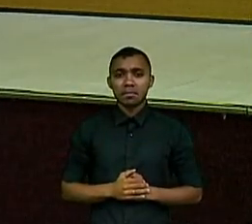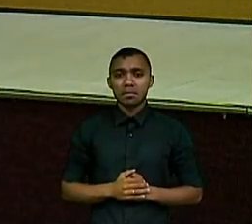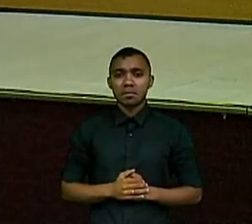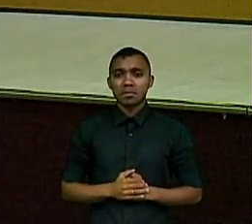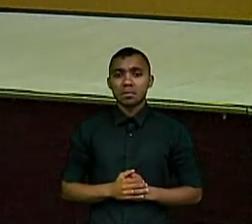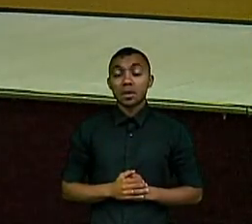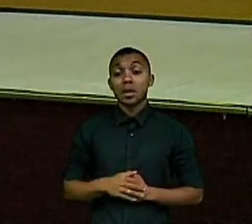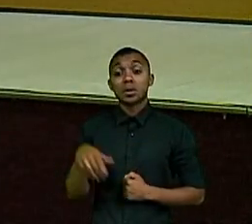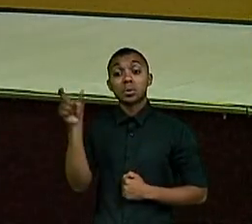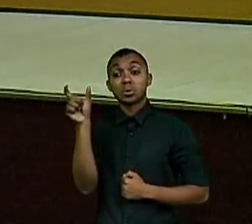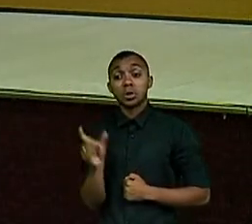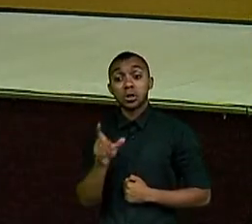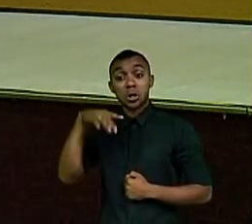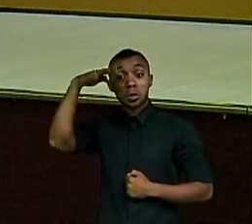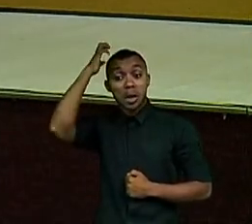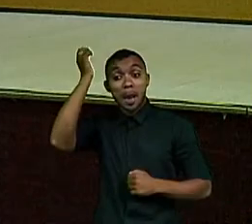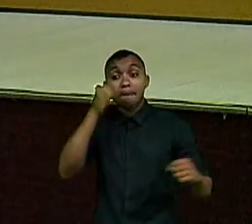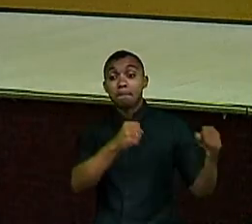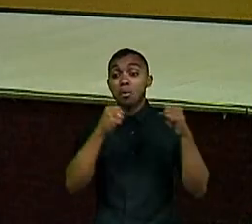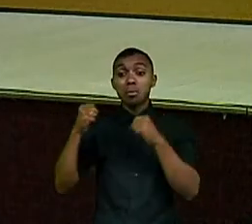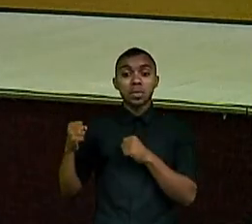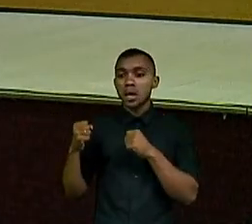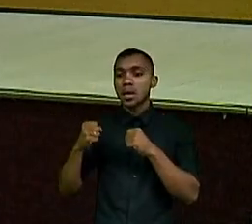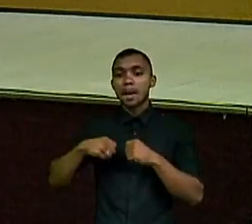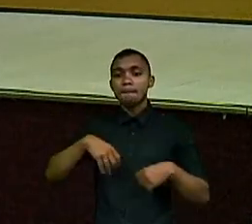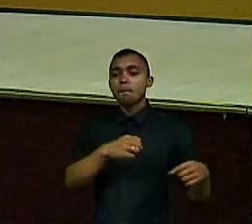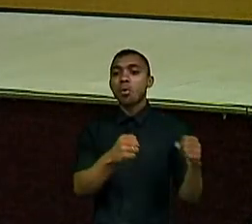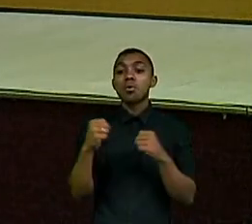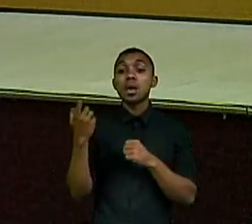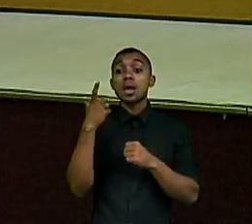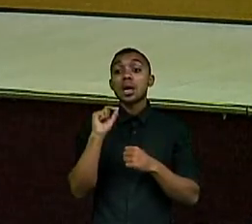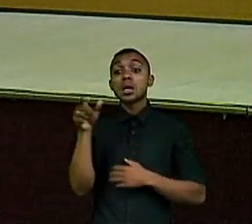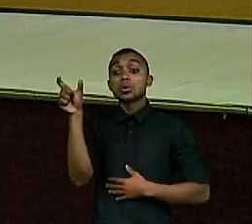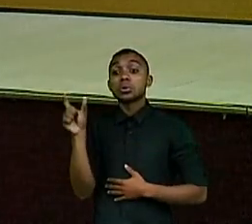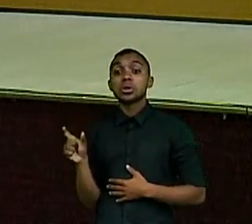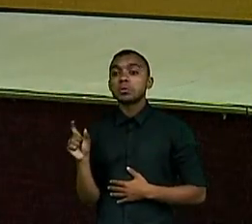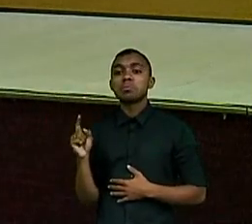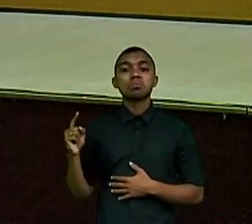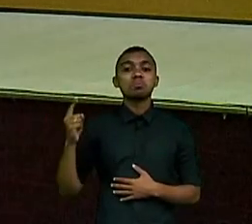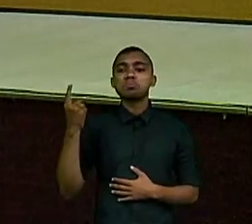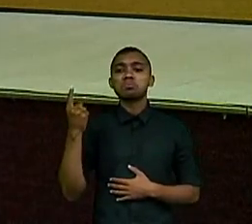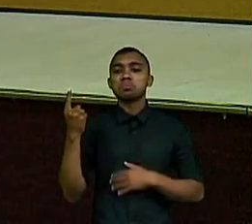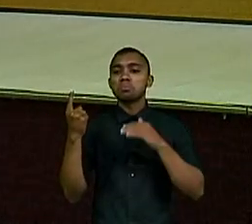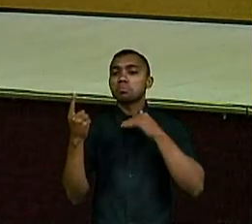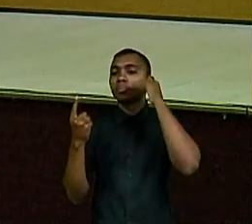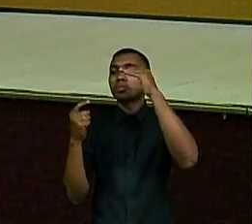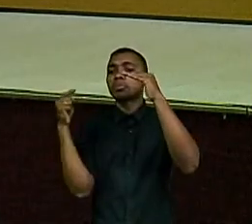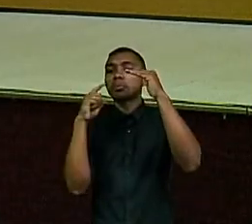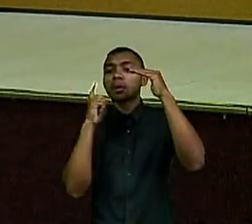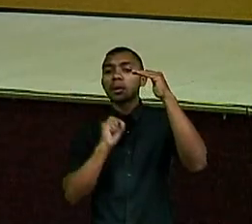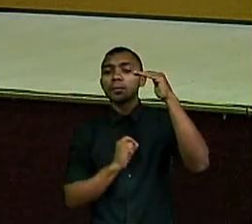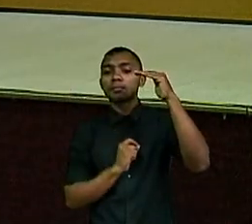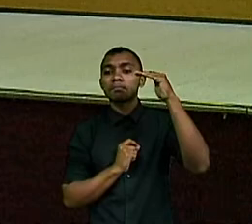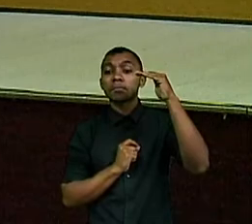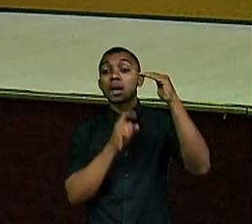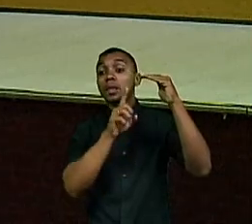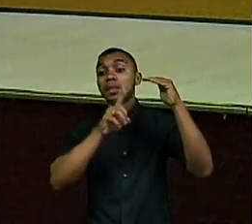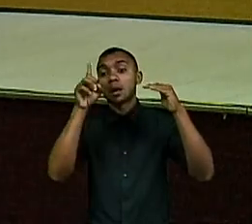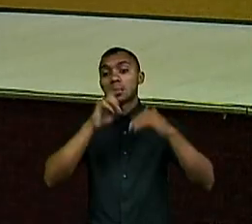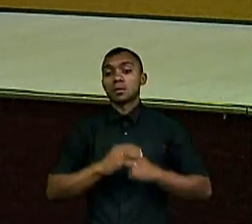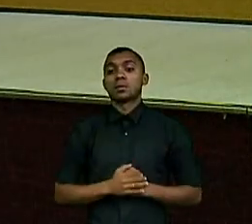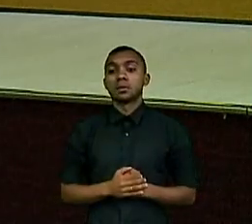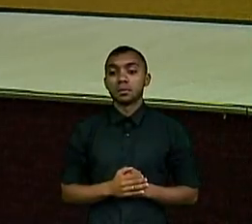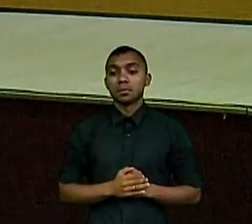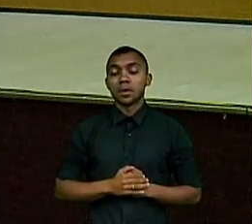de uma pessoa era absoluta que é que estava acima do Rei só Deus o poder do rei